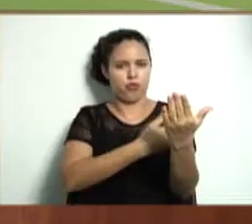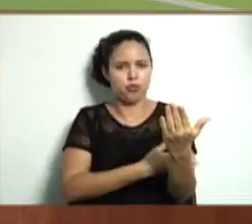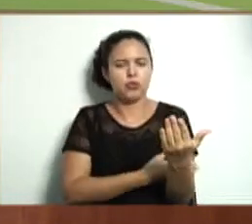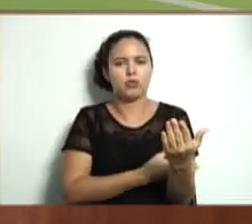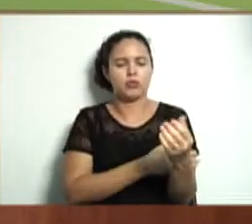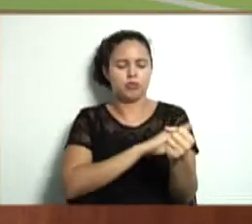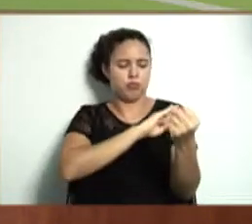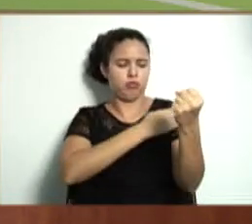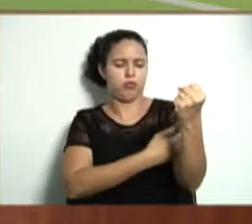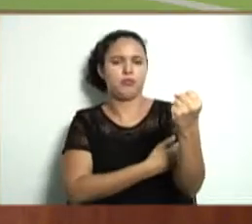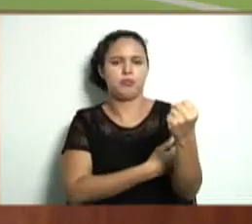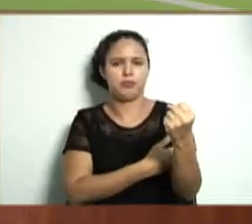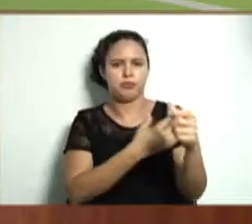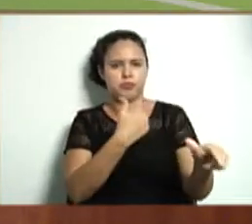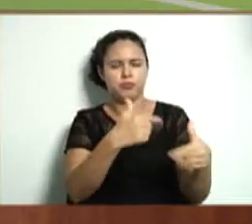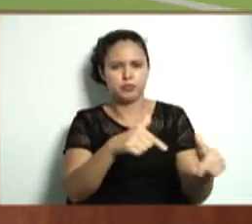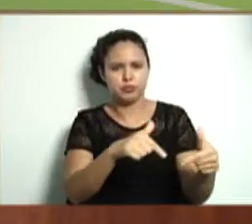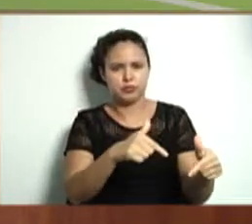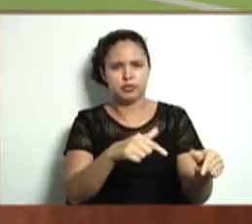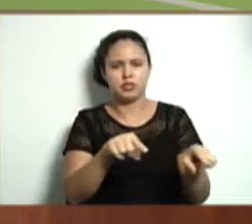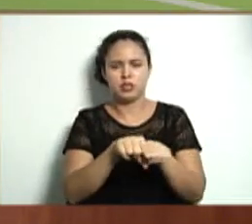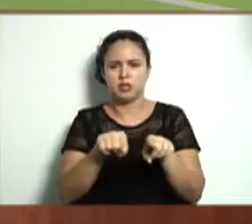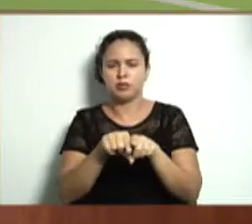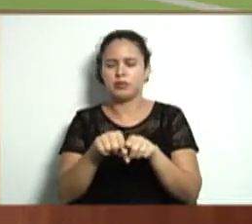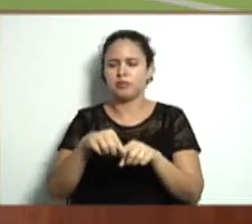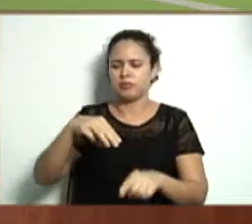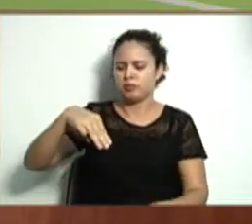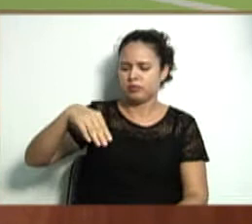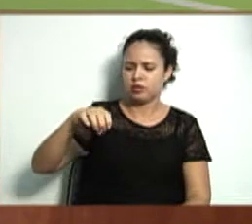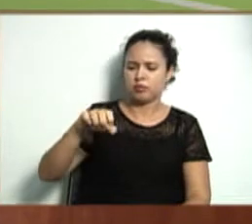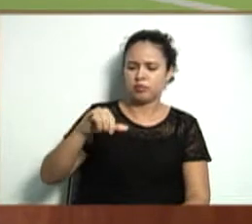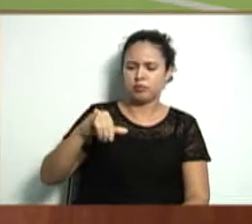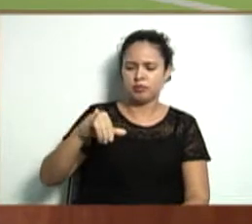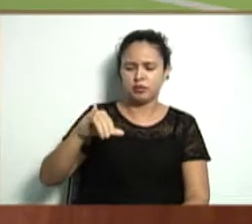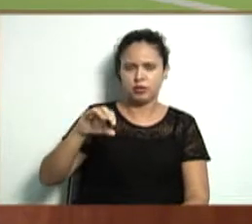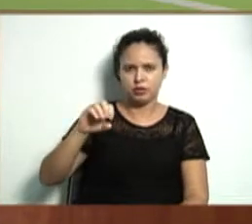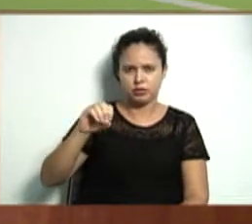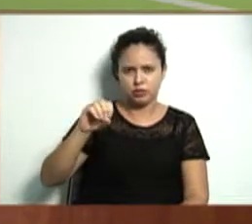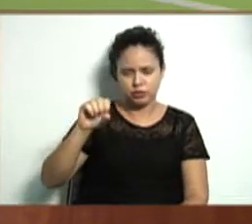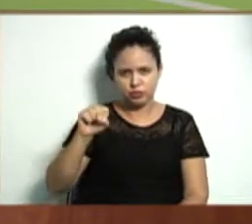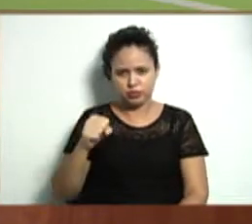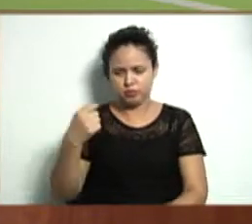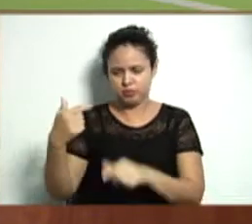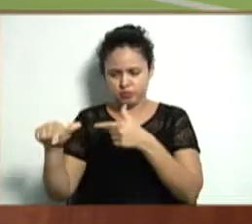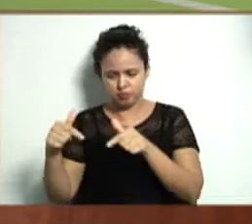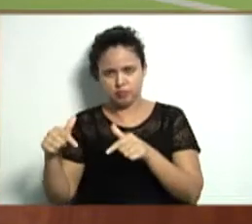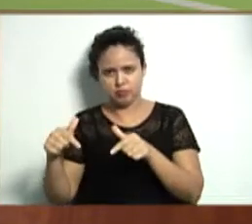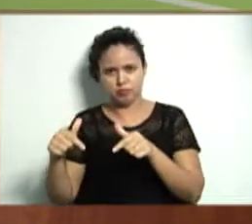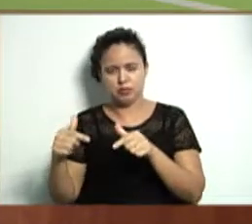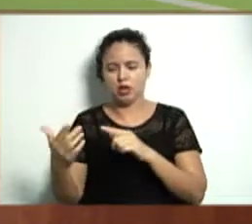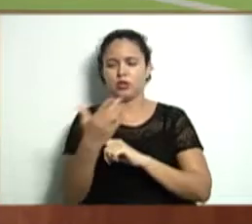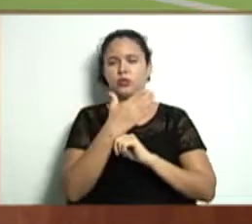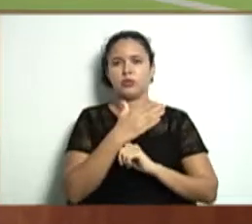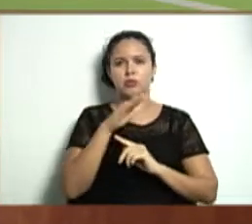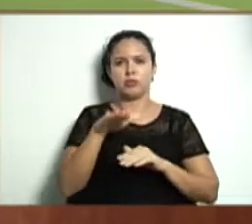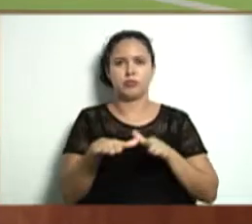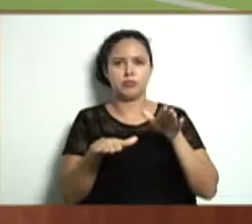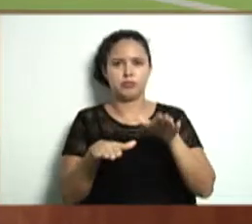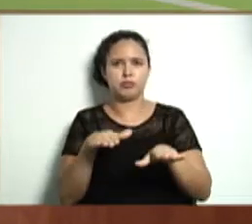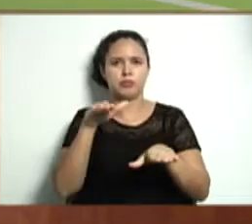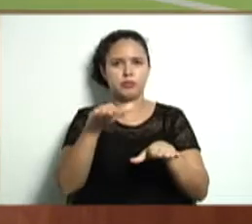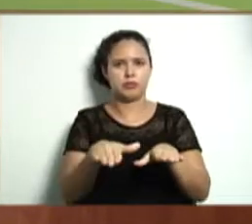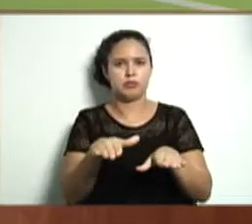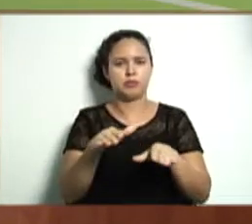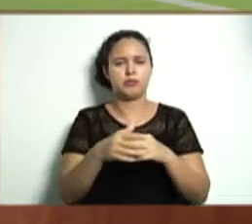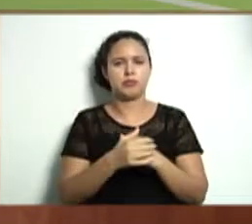produção, né? As forças de trabalho, os meios de trabalho, e isso nos fazem caminhamos sobre